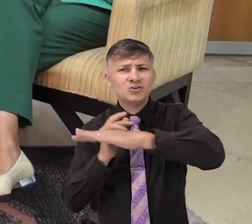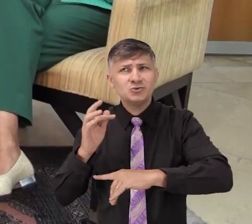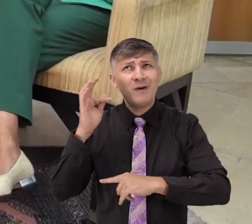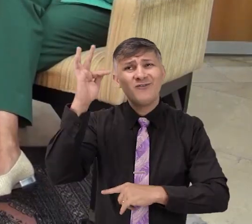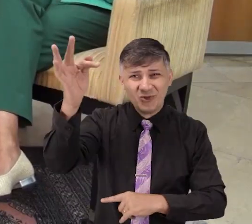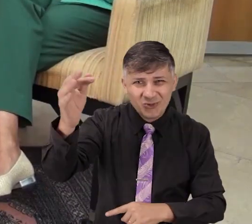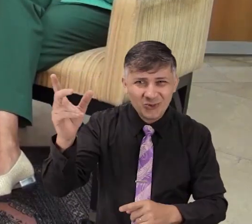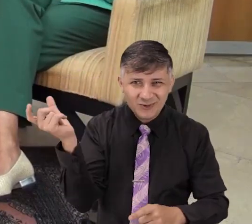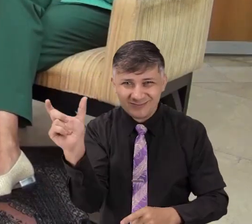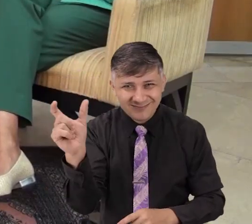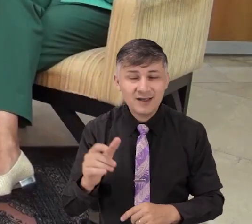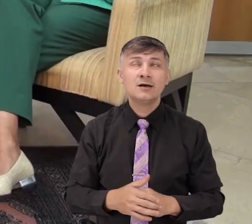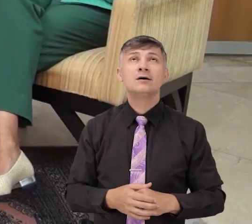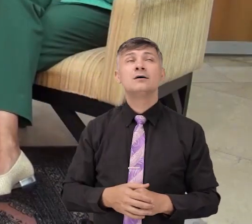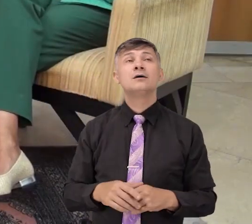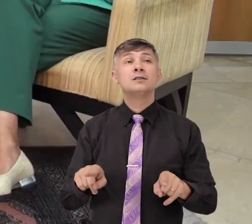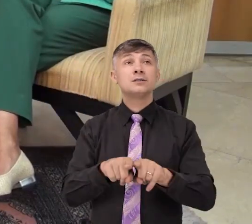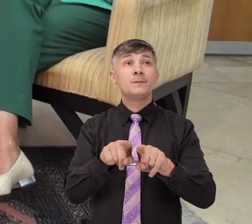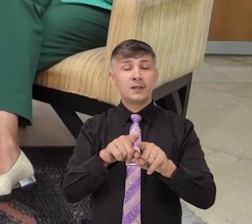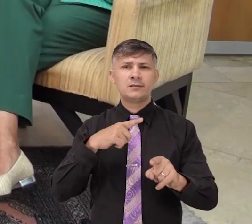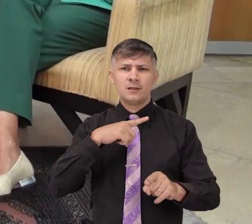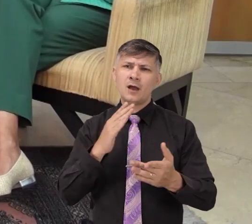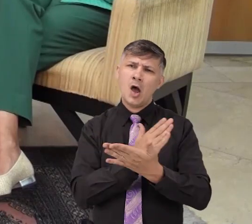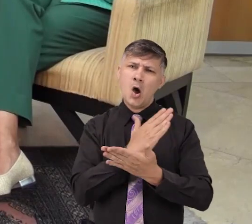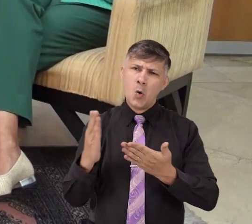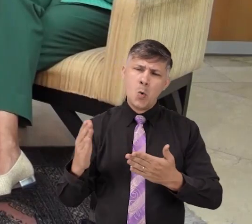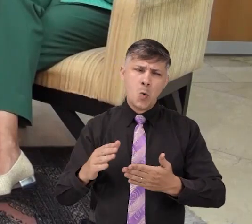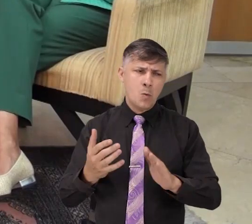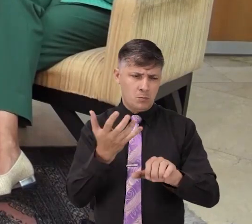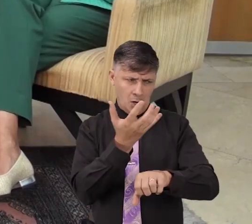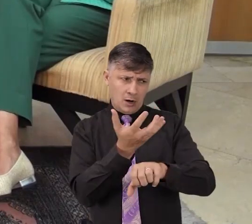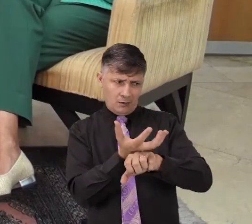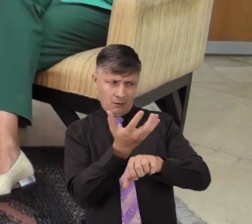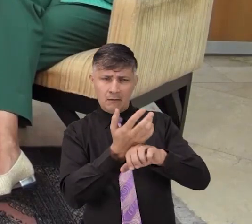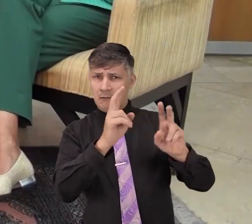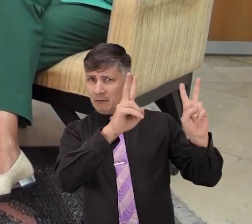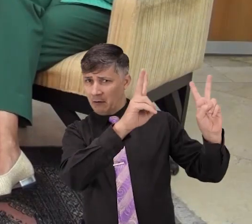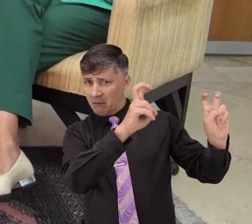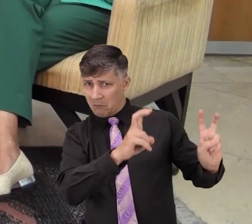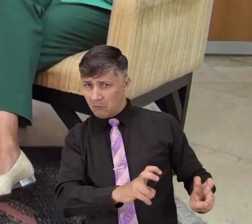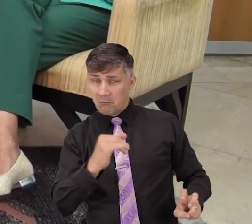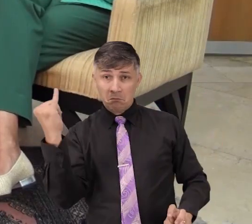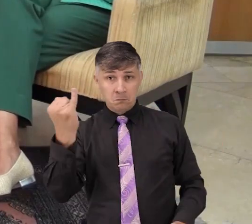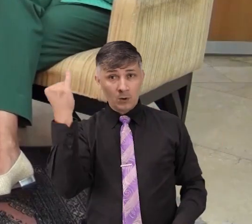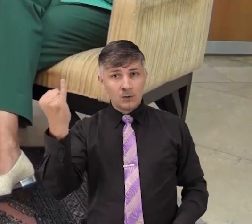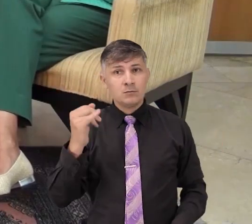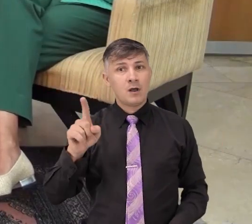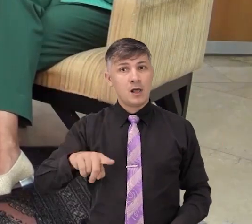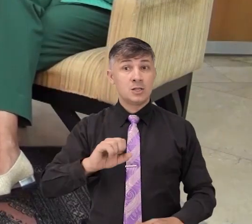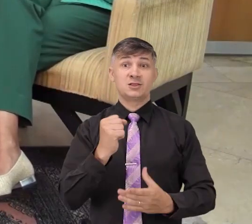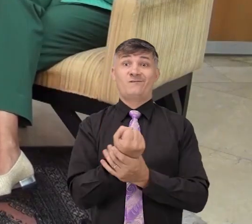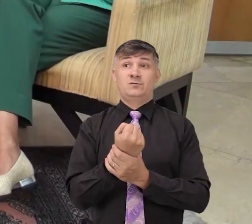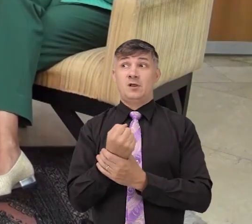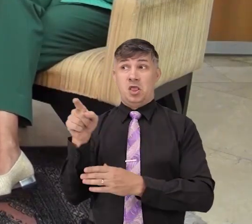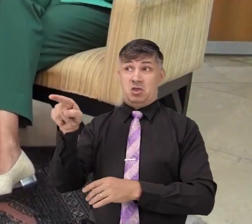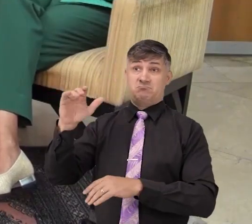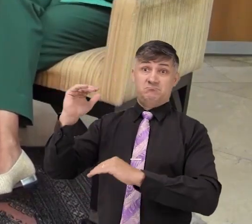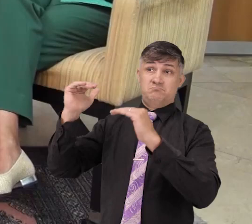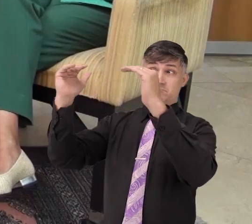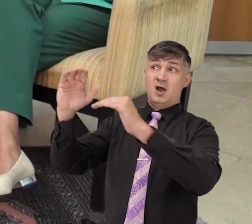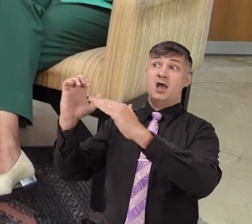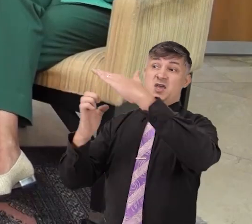Futuro, alguns temas, algumas matérias fundamentalmente defendidas